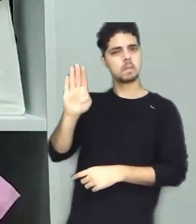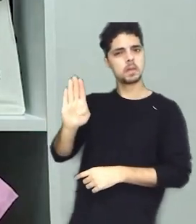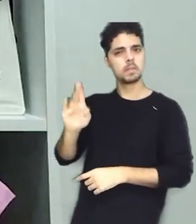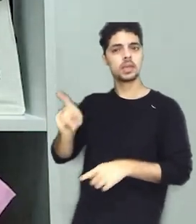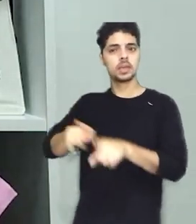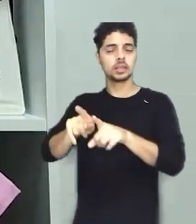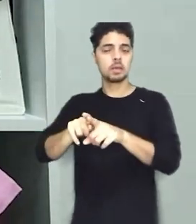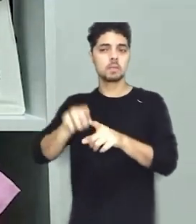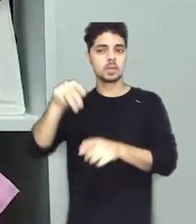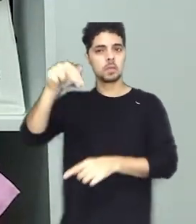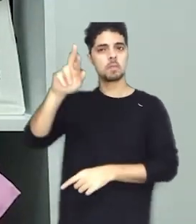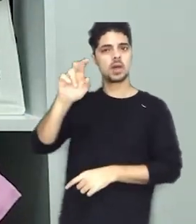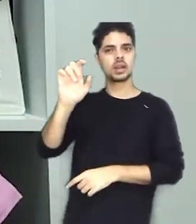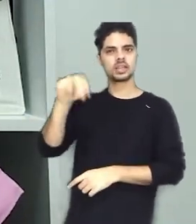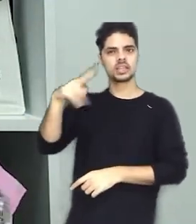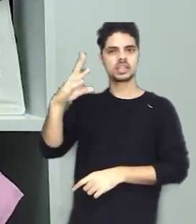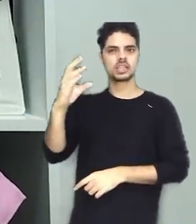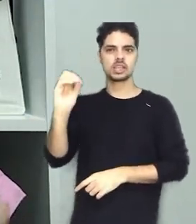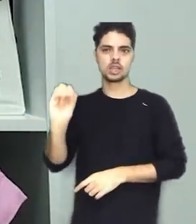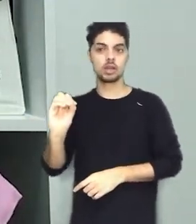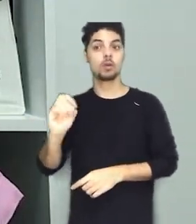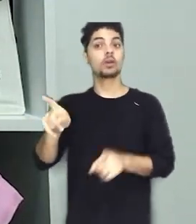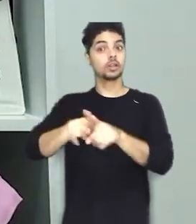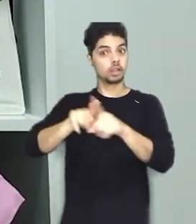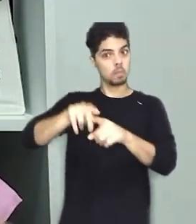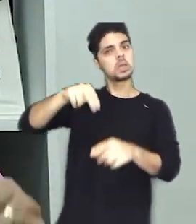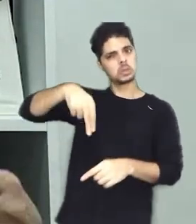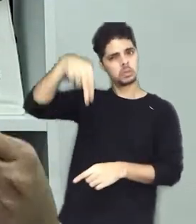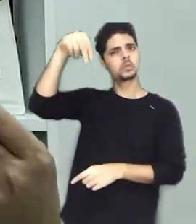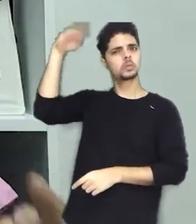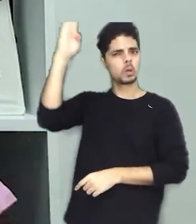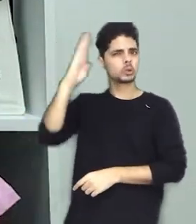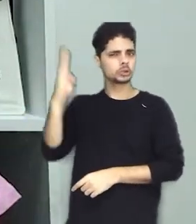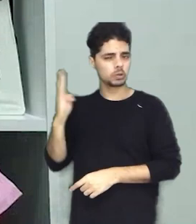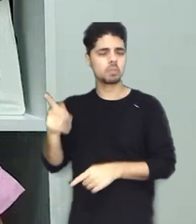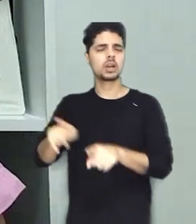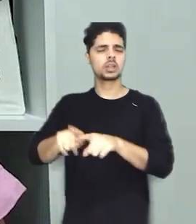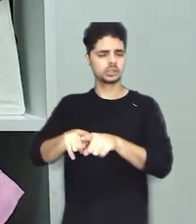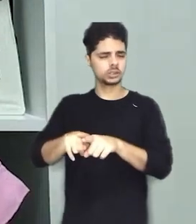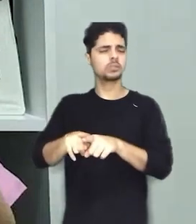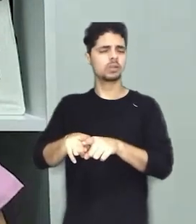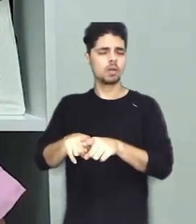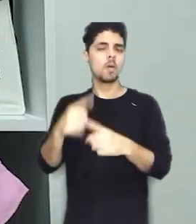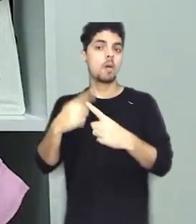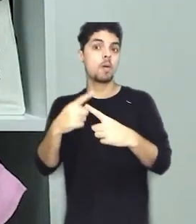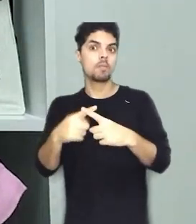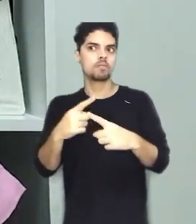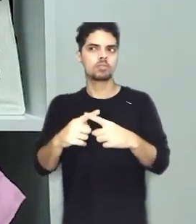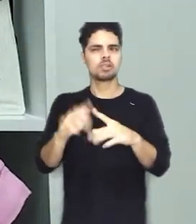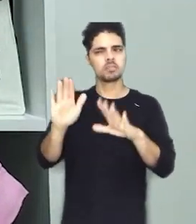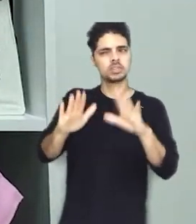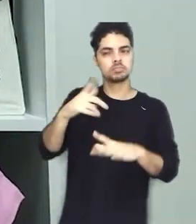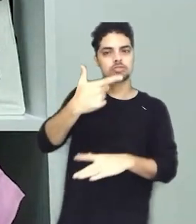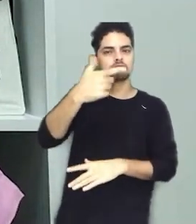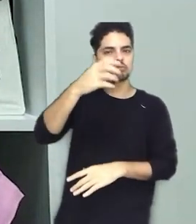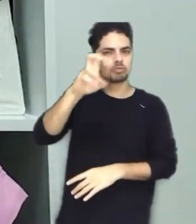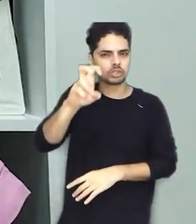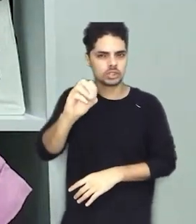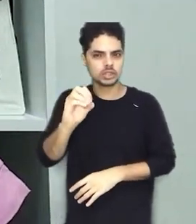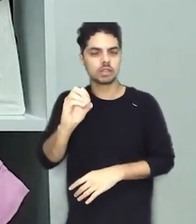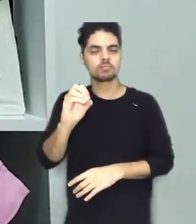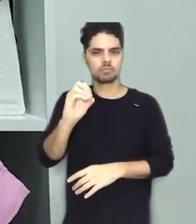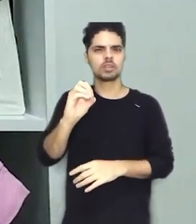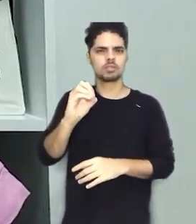Bahia, Pernambuco, Maranhão e aqui na nossa região norte, no estado do Pará, onde cerca de